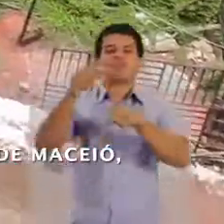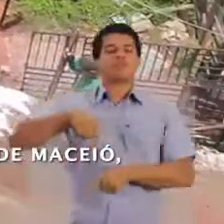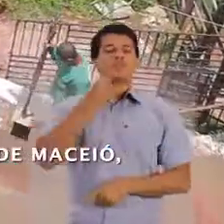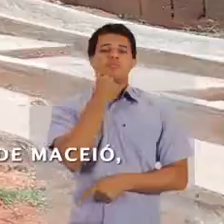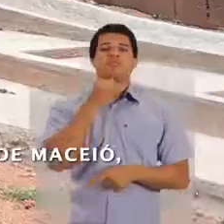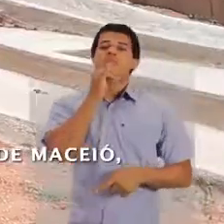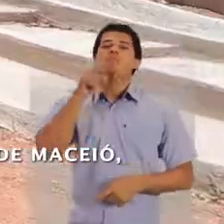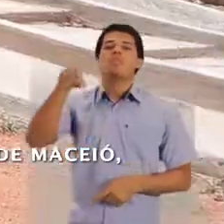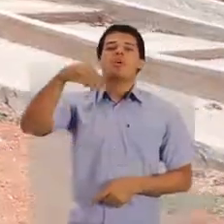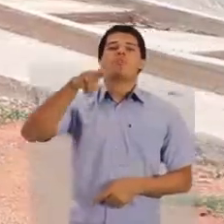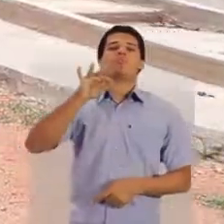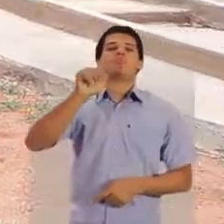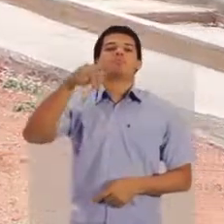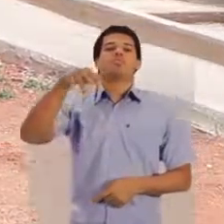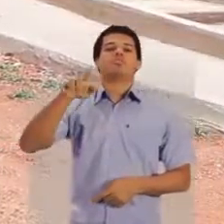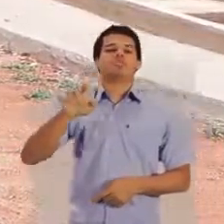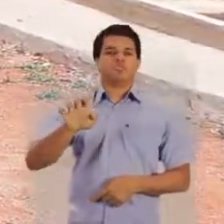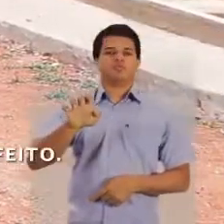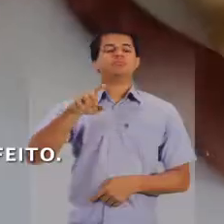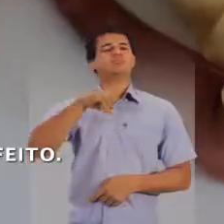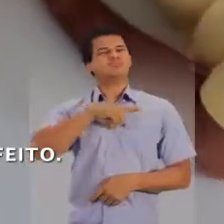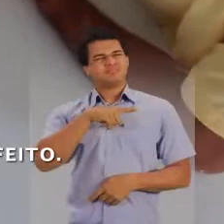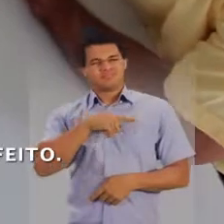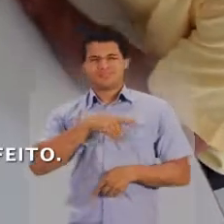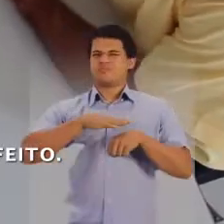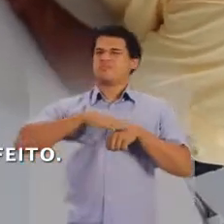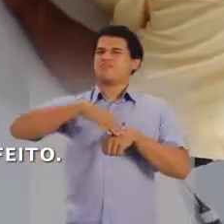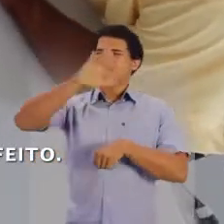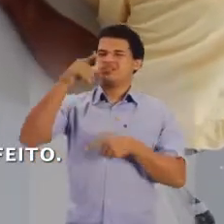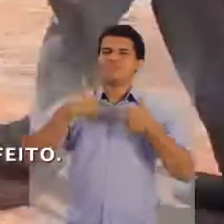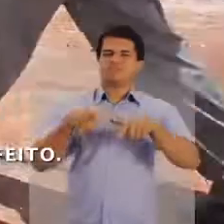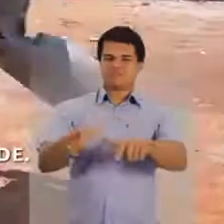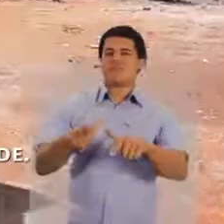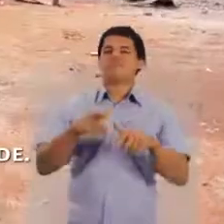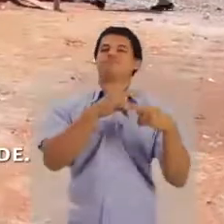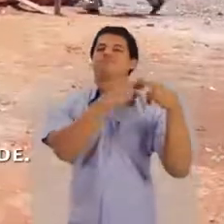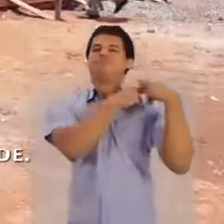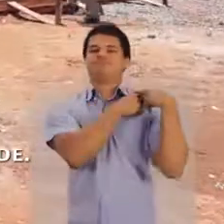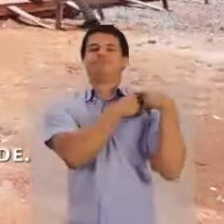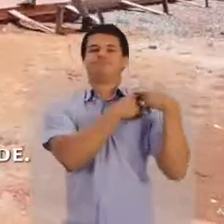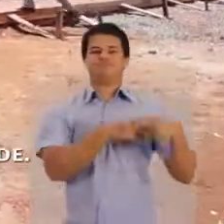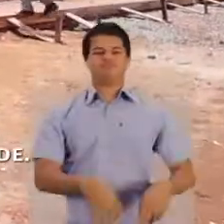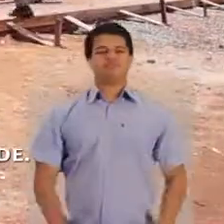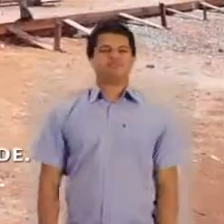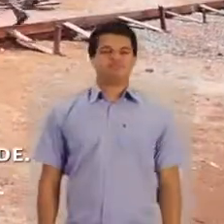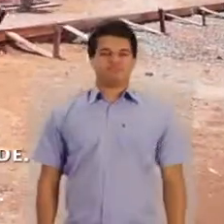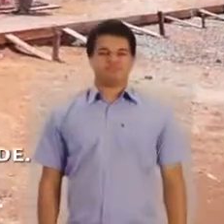várias comunidades de Maceió, como a do Mutange. Ainda há muito trabalho a ser feito. Trabalho com responsabilidade.